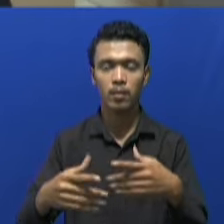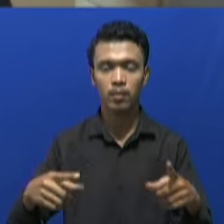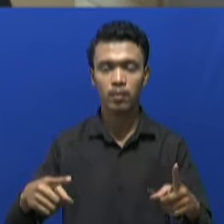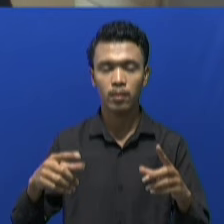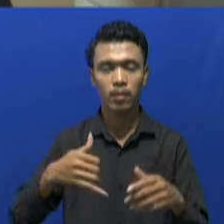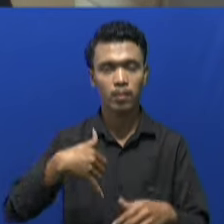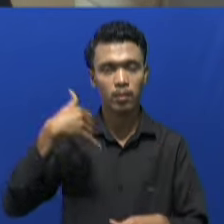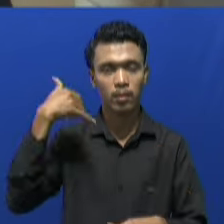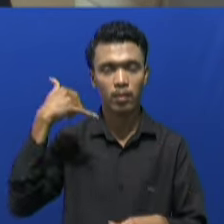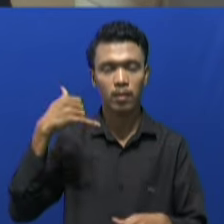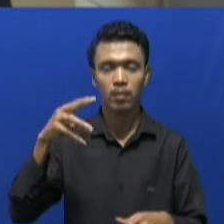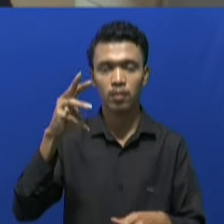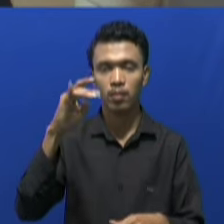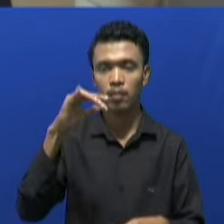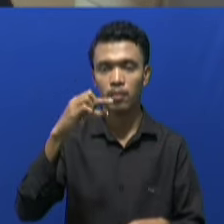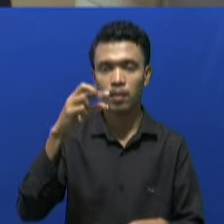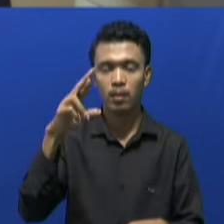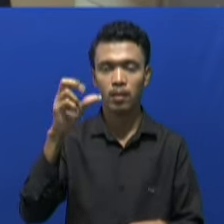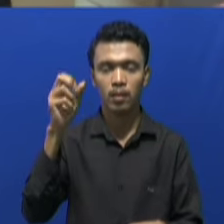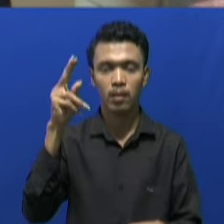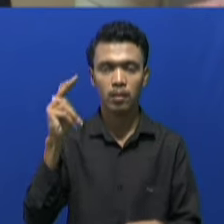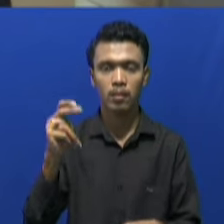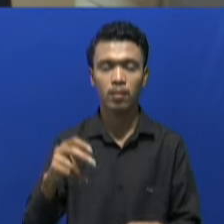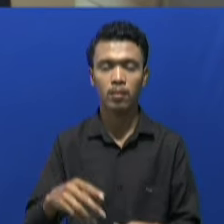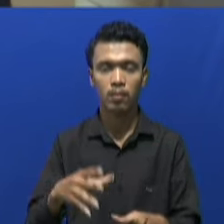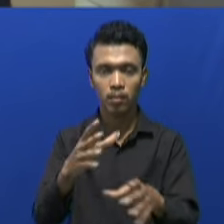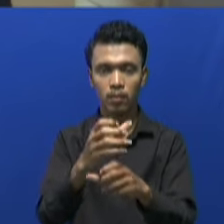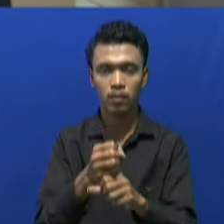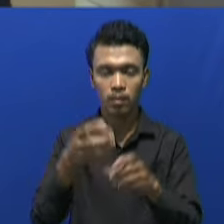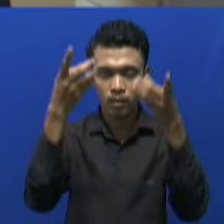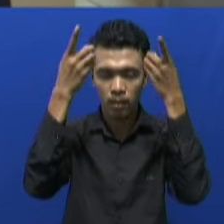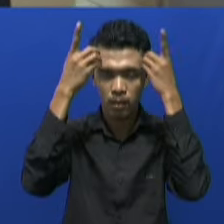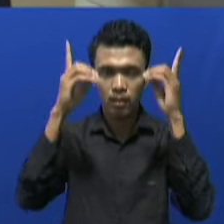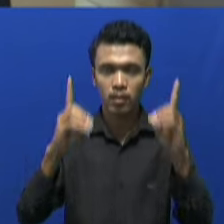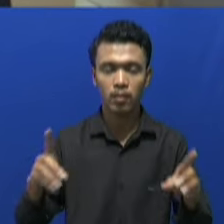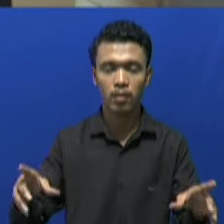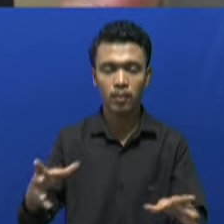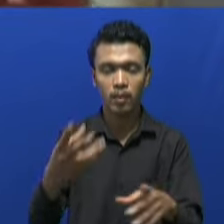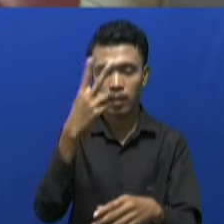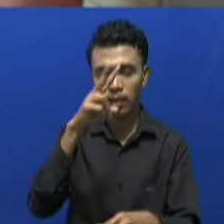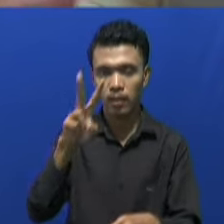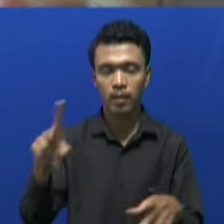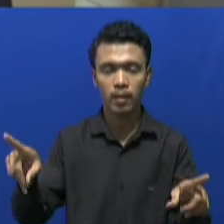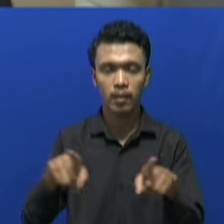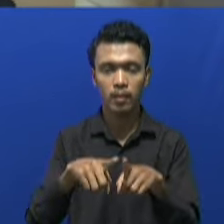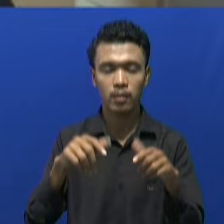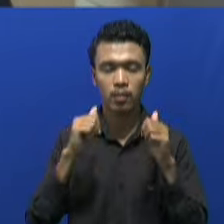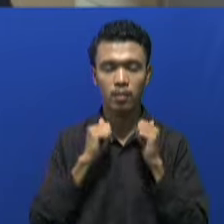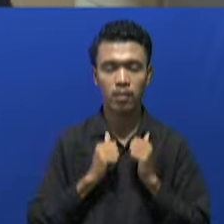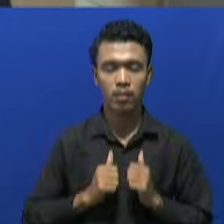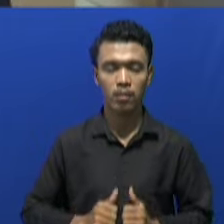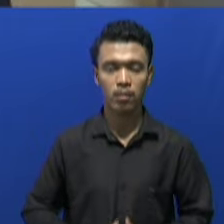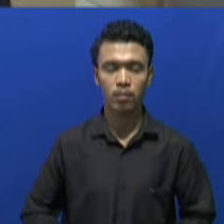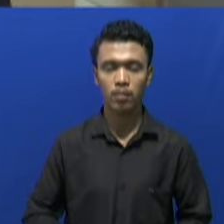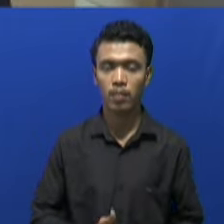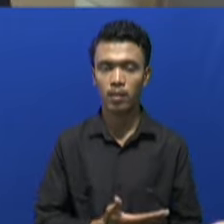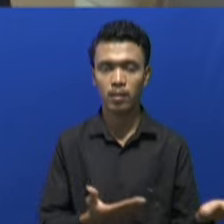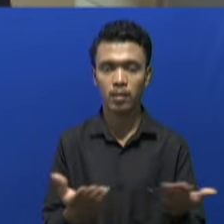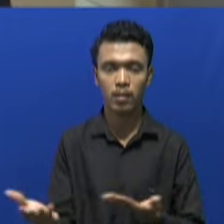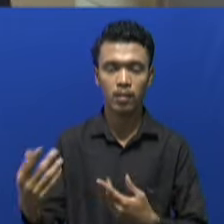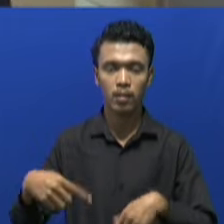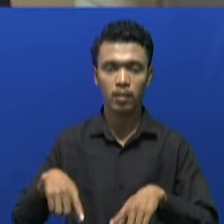imigração, para ver tomar medidas. E a evidência de Balmas está prendendo, né? A Europa para o Senhor. Também está derivando a